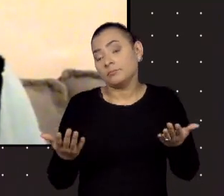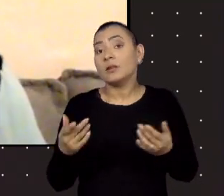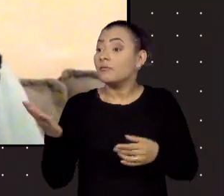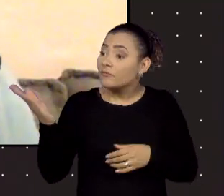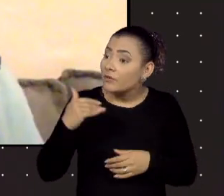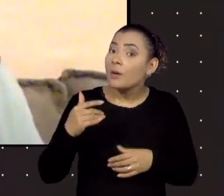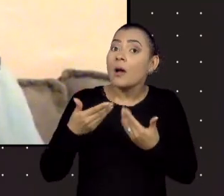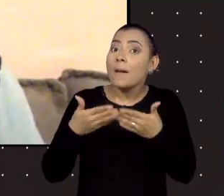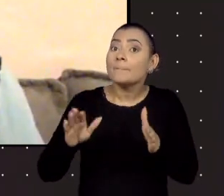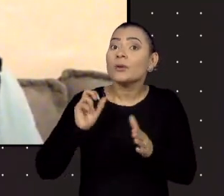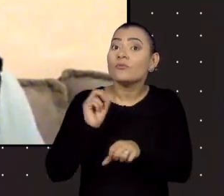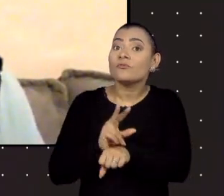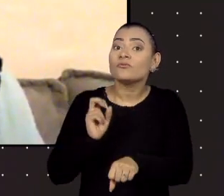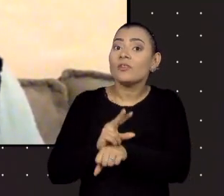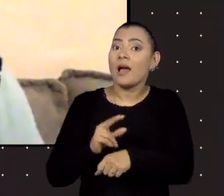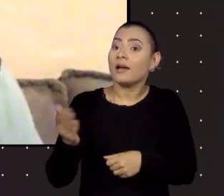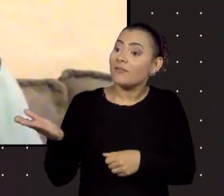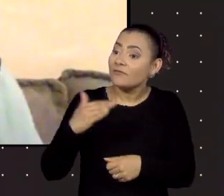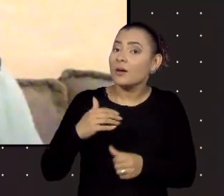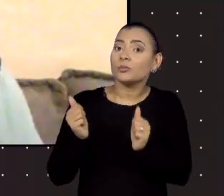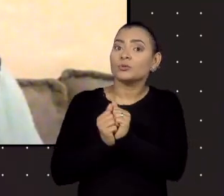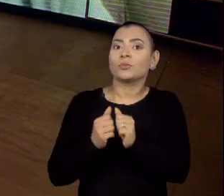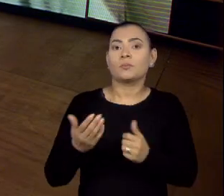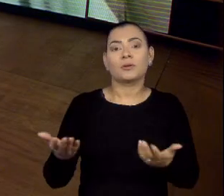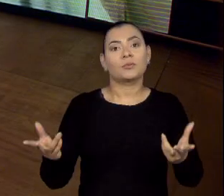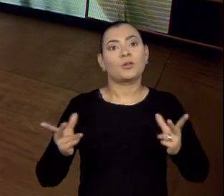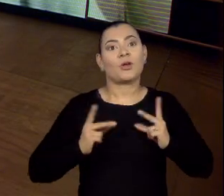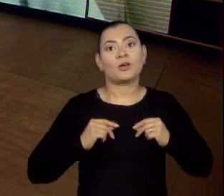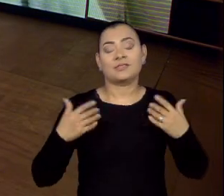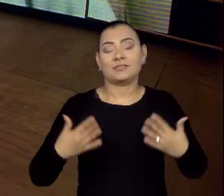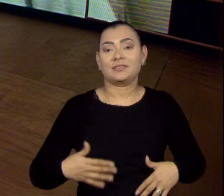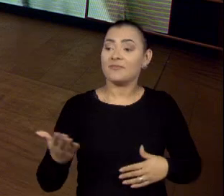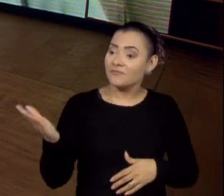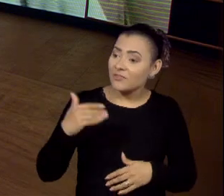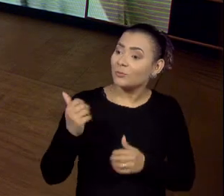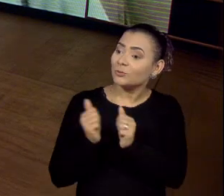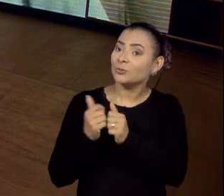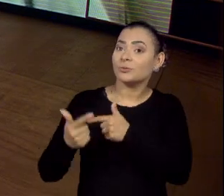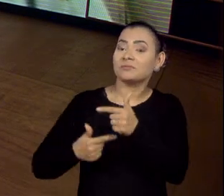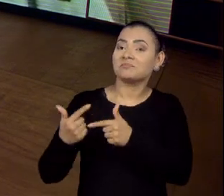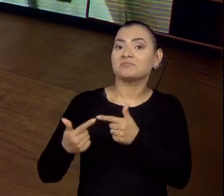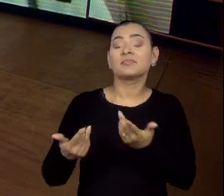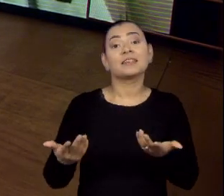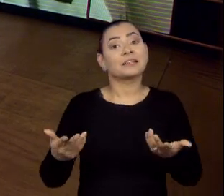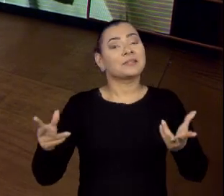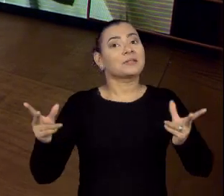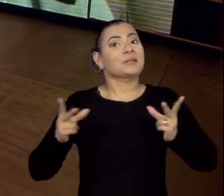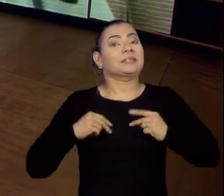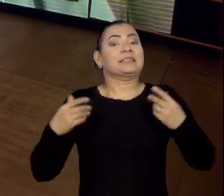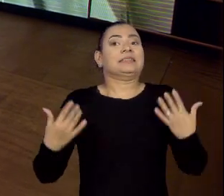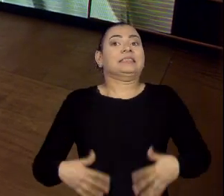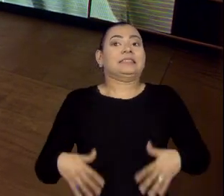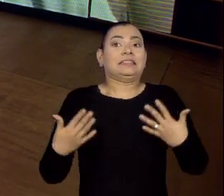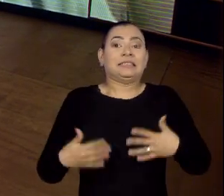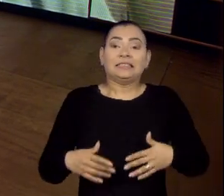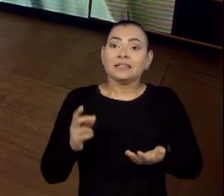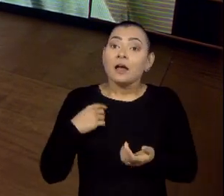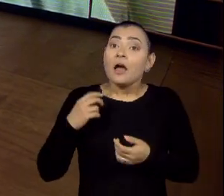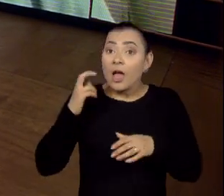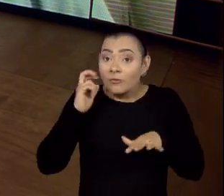abriu hoje de manhã uma vaga na Última Hora. Loyola. No dia seguinte, eu estava no jornal, subindo a